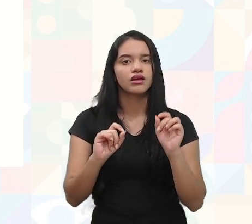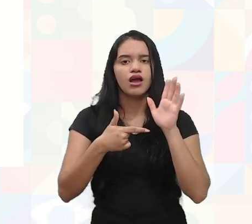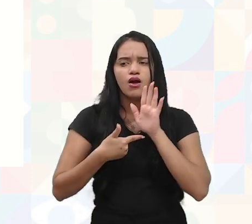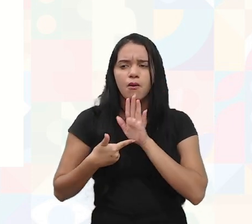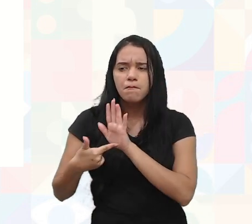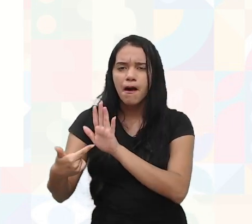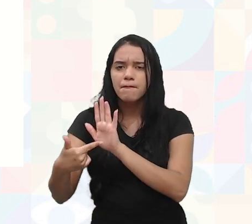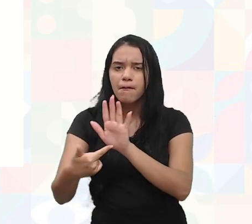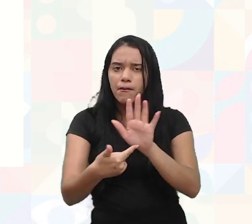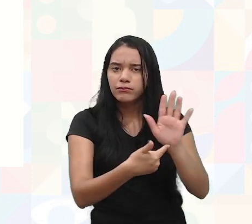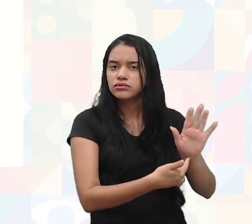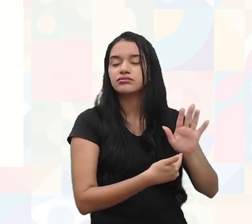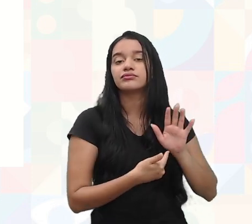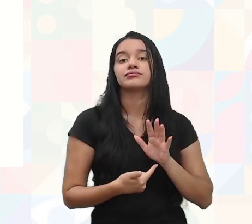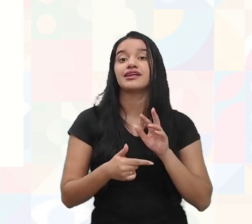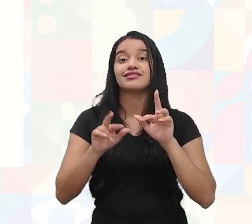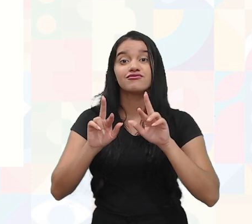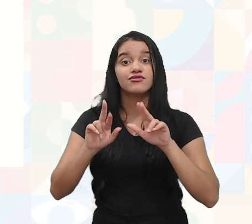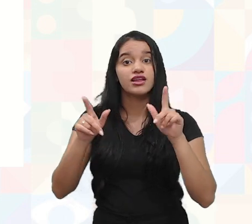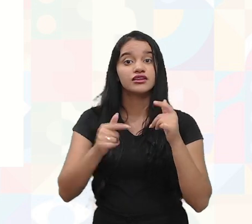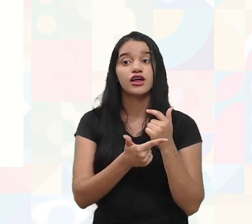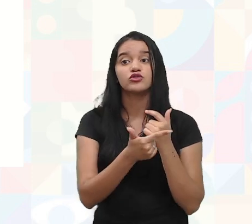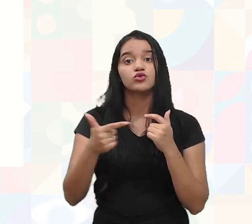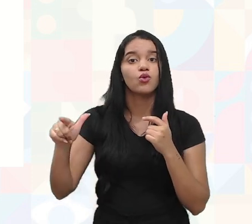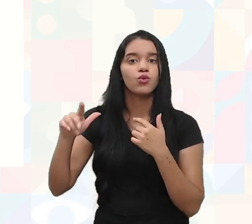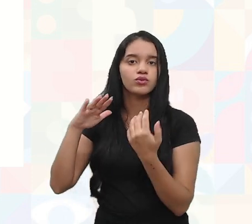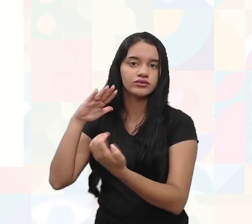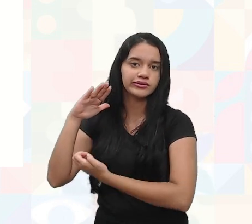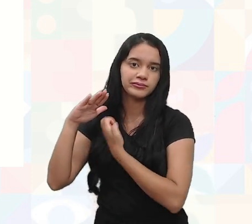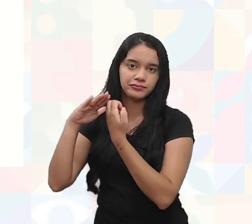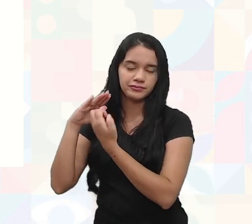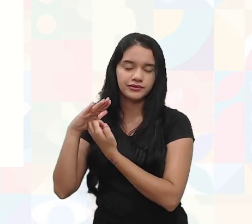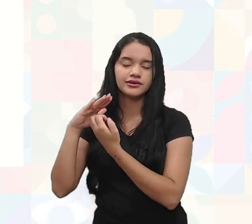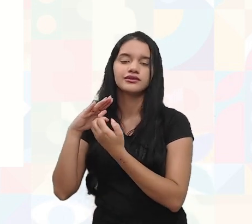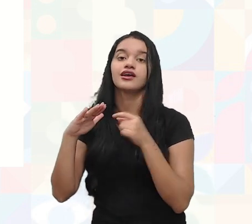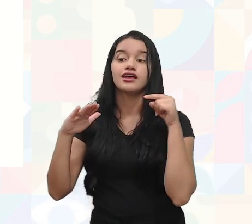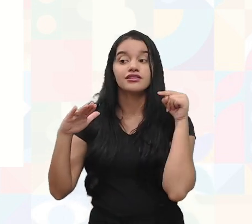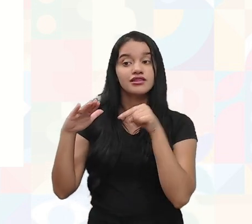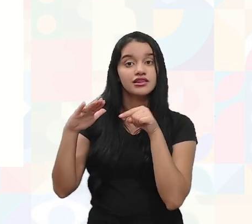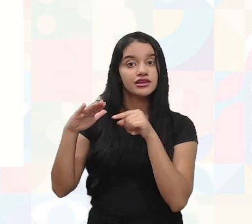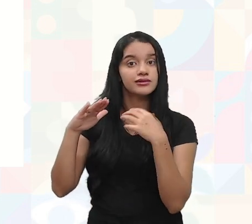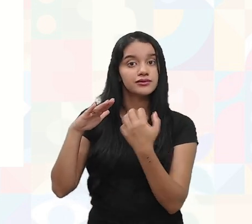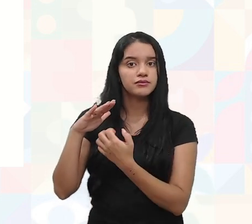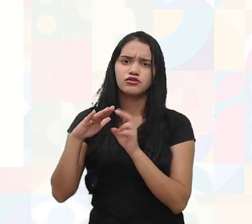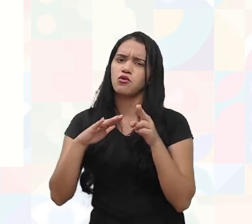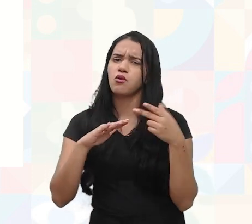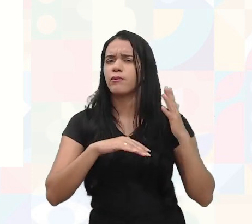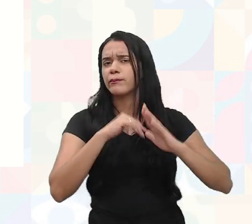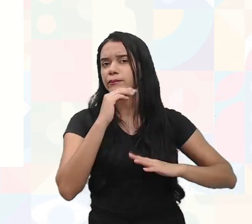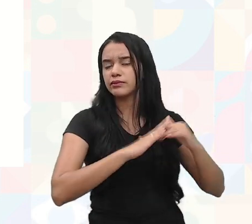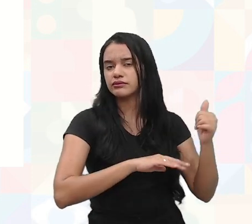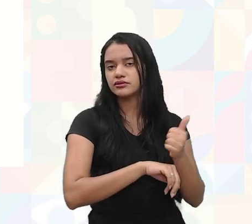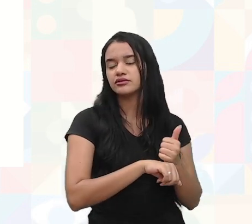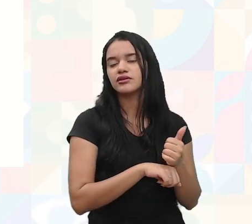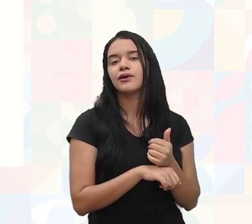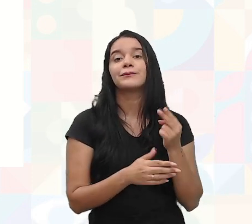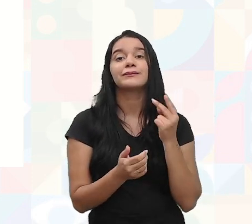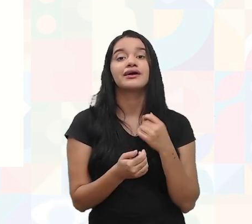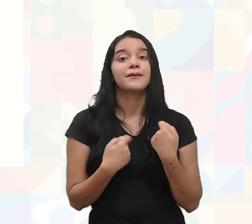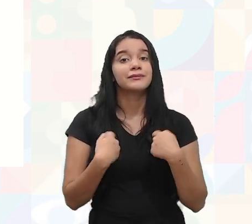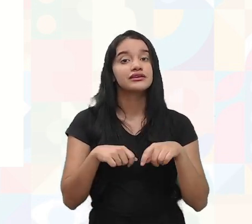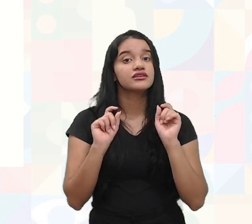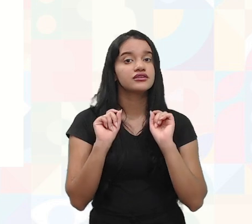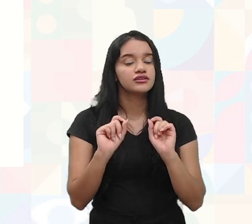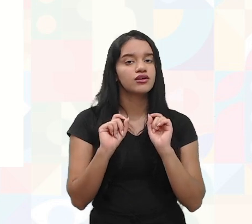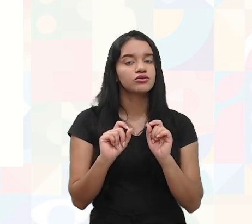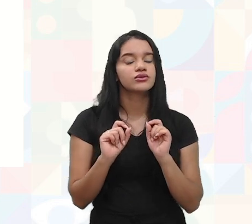às demais, certo? E aí, a empresa, né, ou o profissional precisa estar o tempo todo